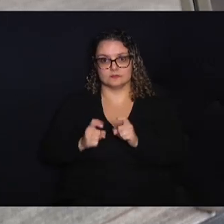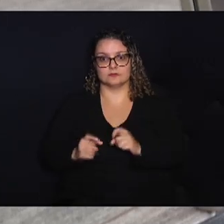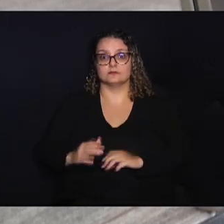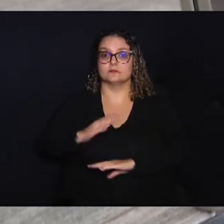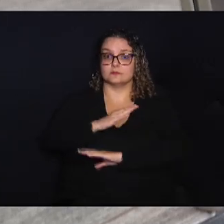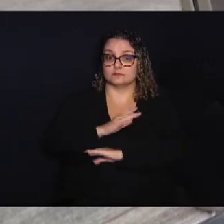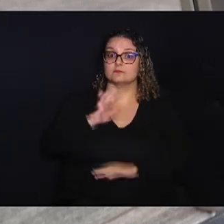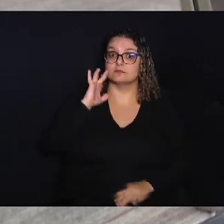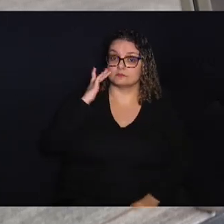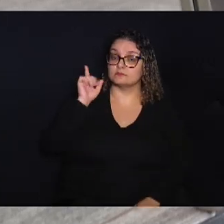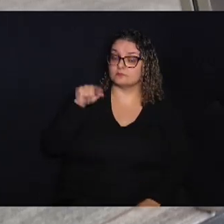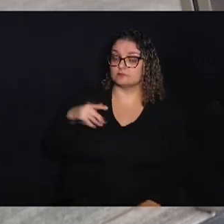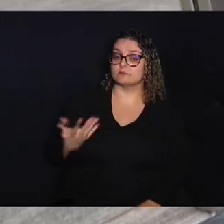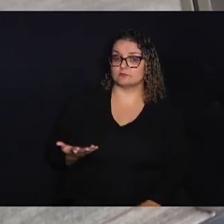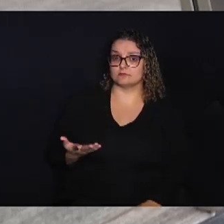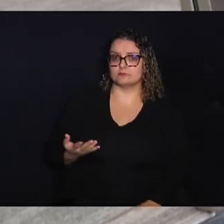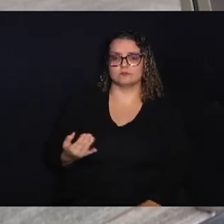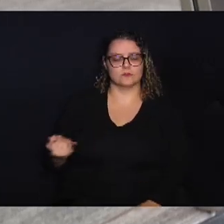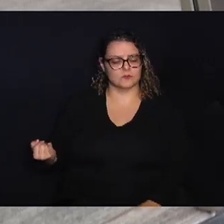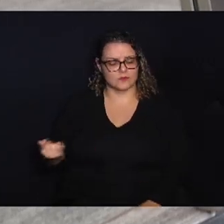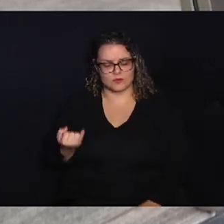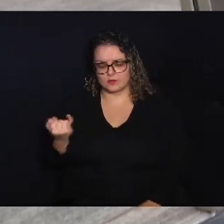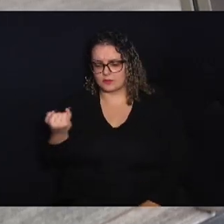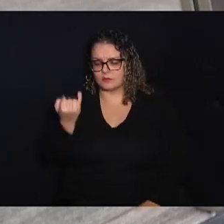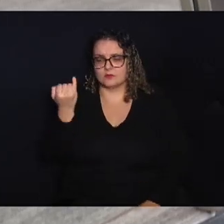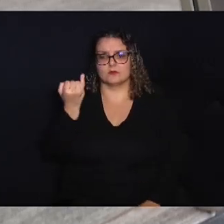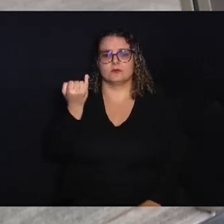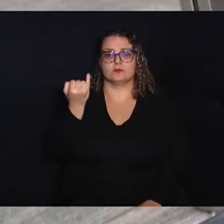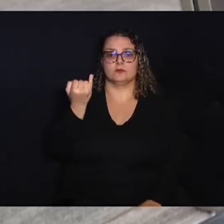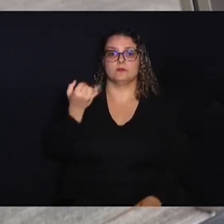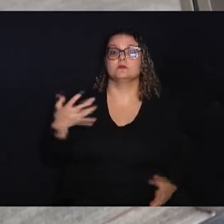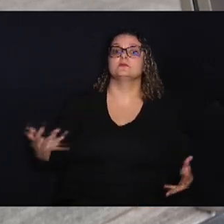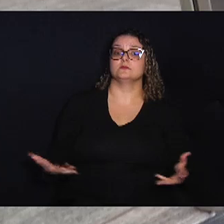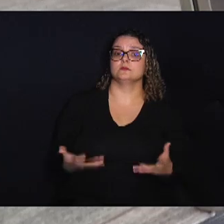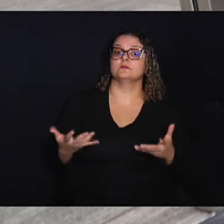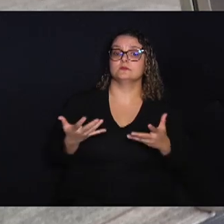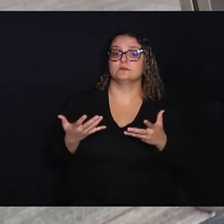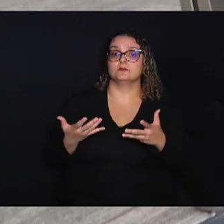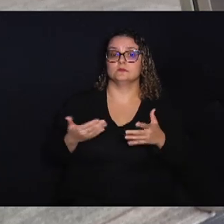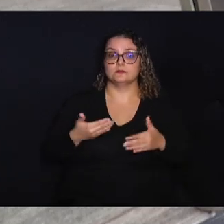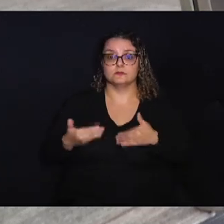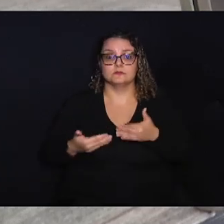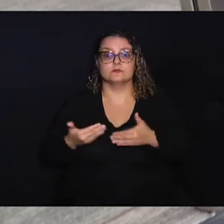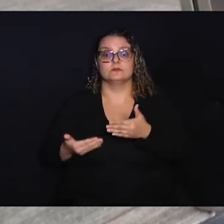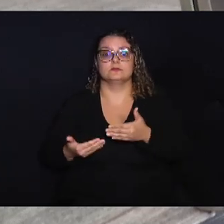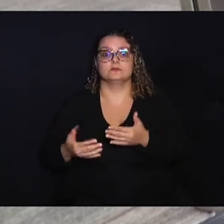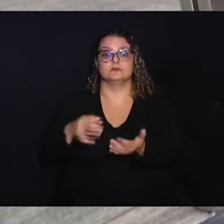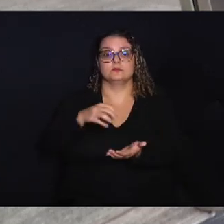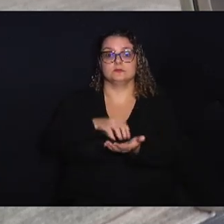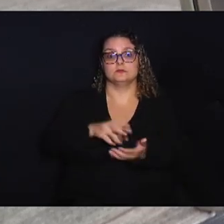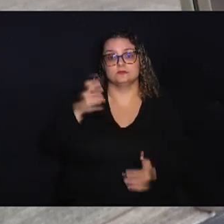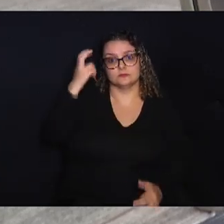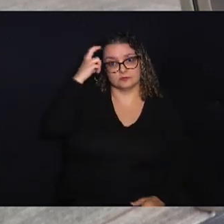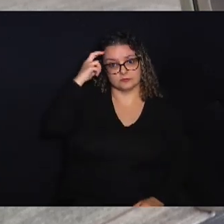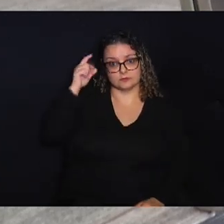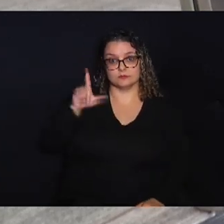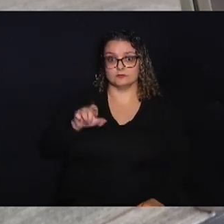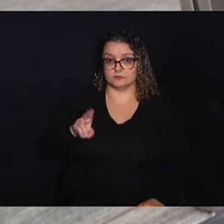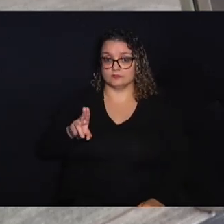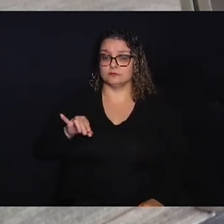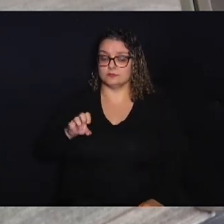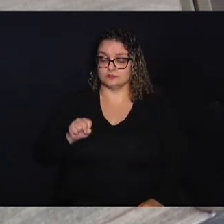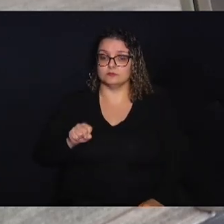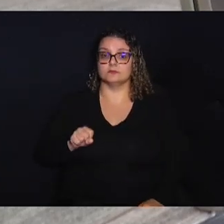acho que é uma ação importantíssima, uma iniciativa que partiu do próprio Centro Cultural Luiz Braille. Eu já quero